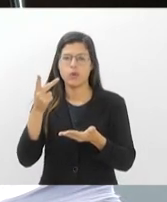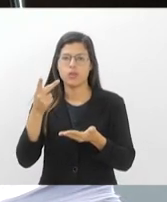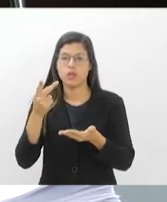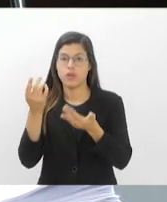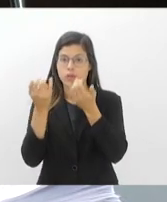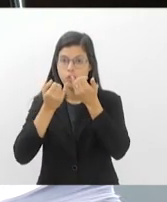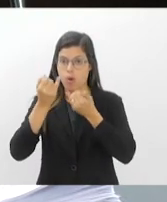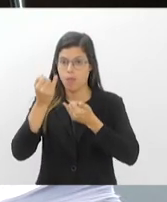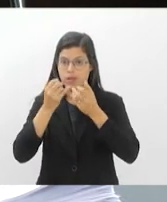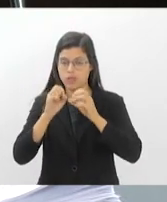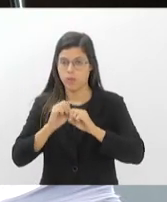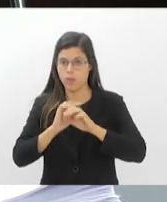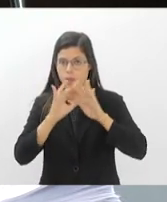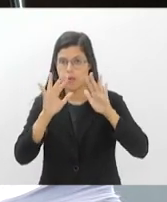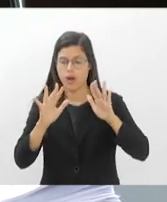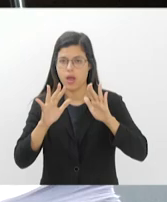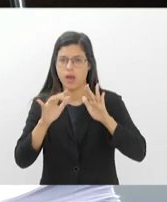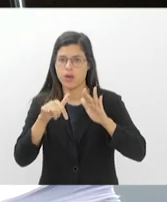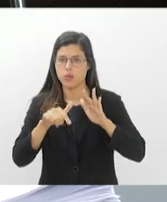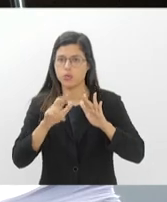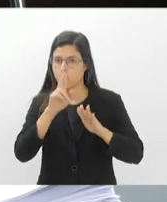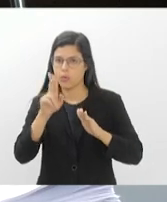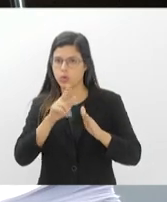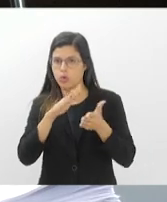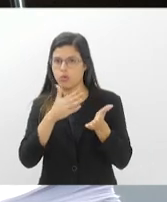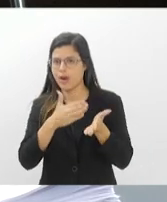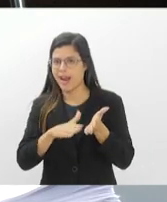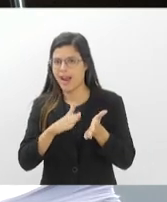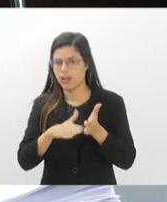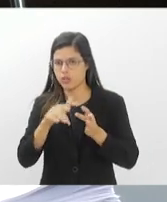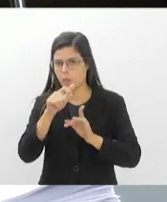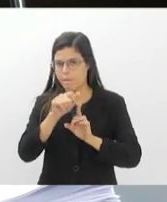sobre o consumo mensal na forma que menciona.